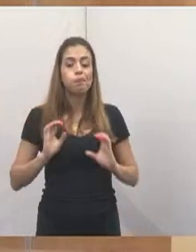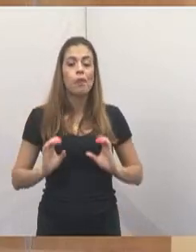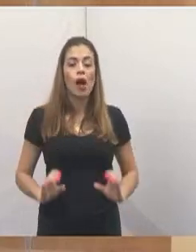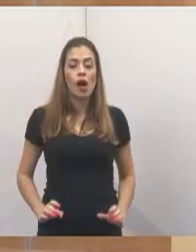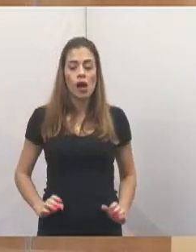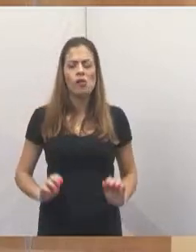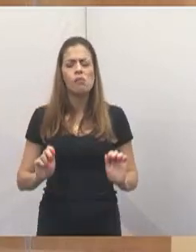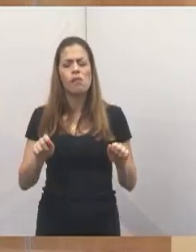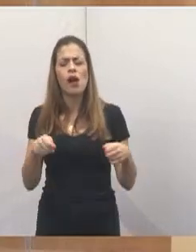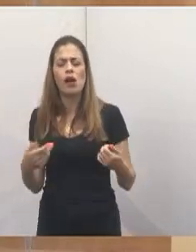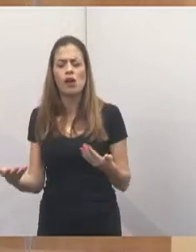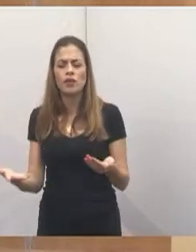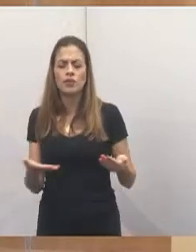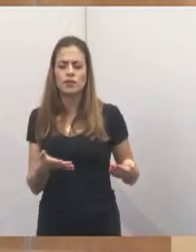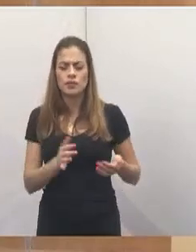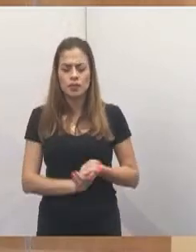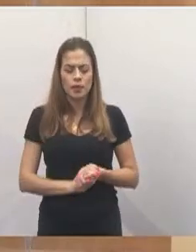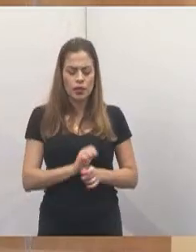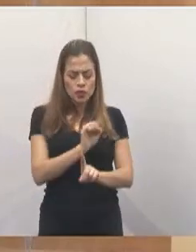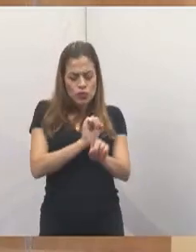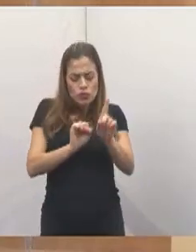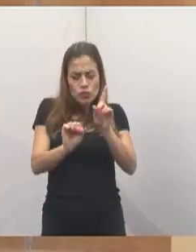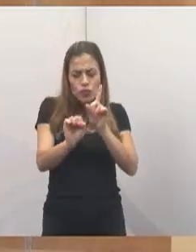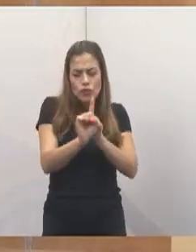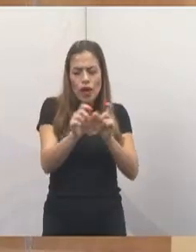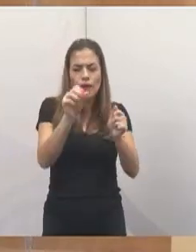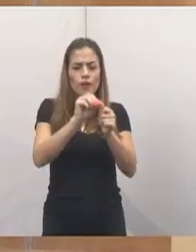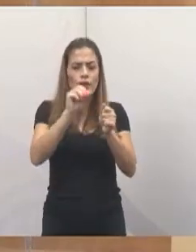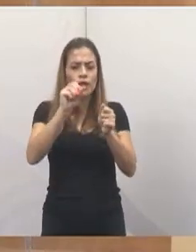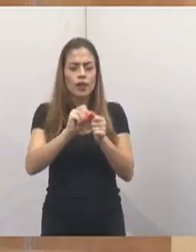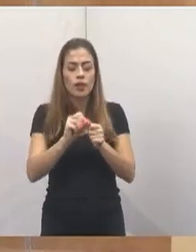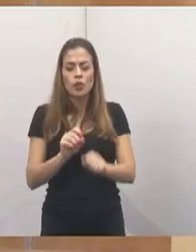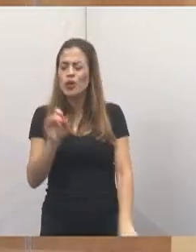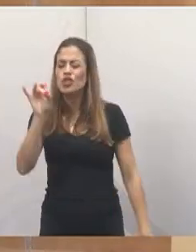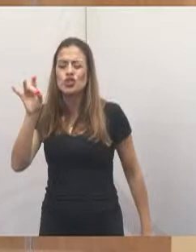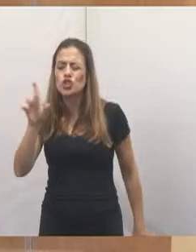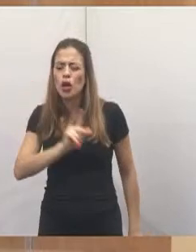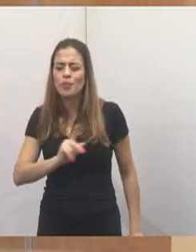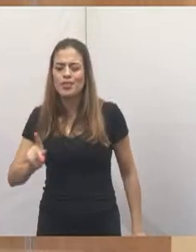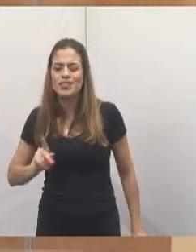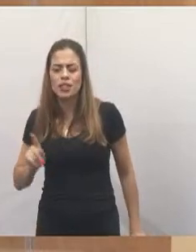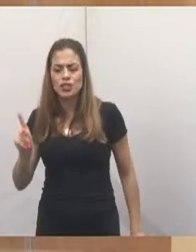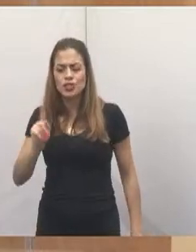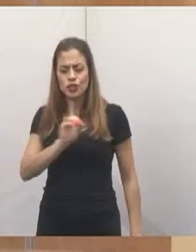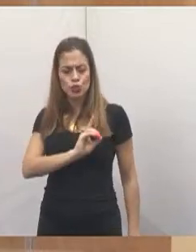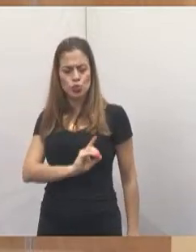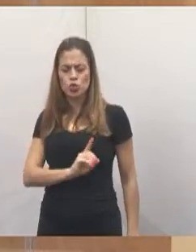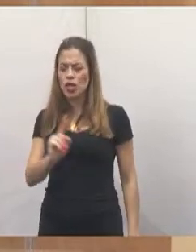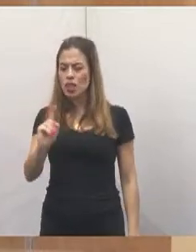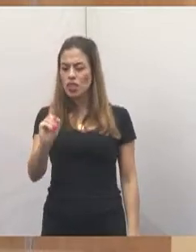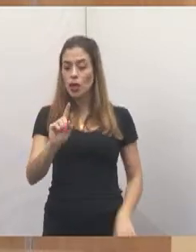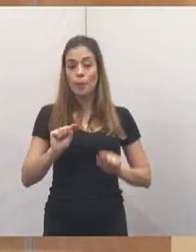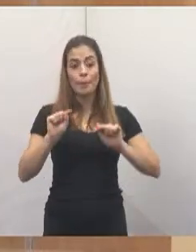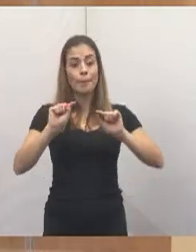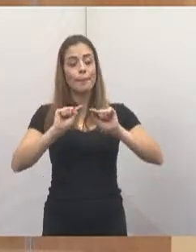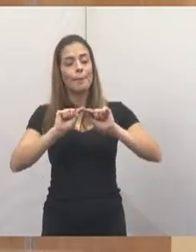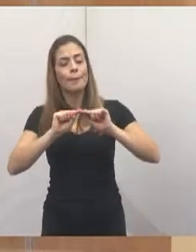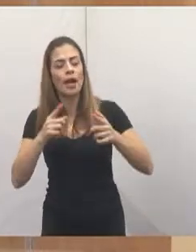advocacia prestativa para a sociedade, ela é feita não só com o presidente, não só com a diretoria, mas com todos os